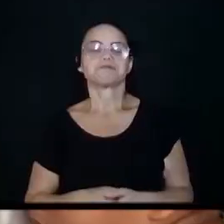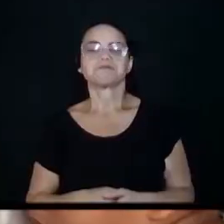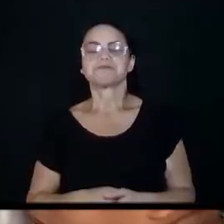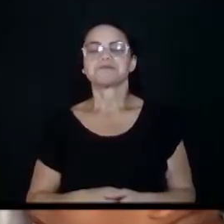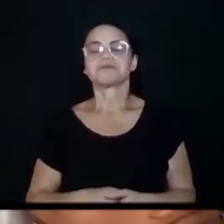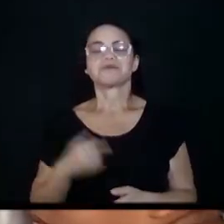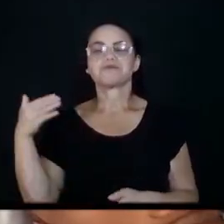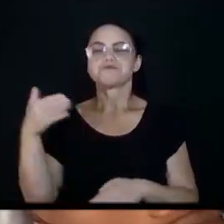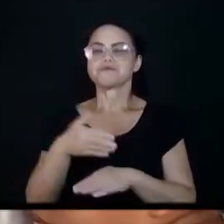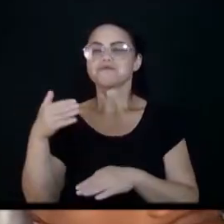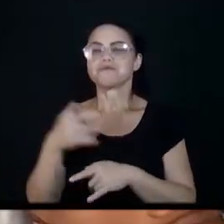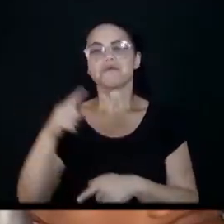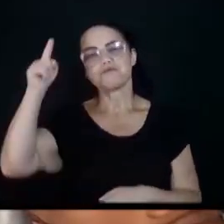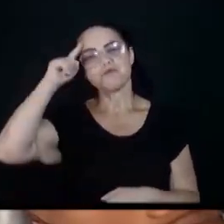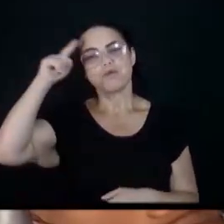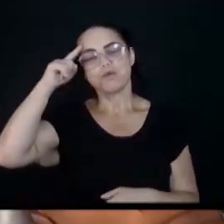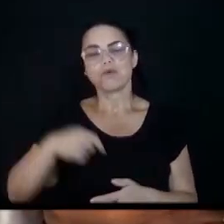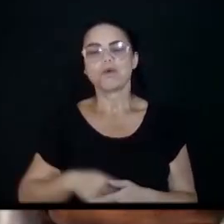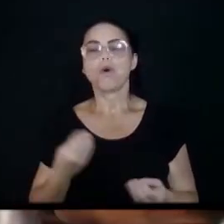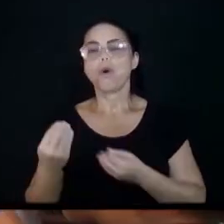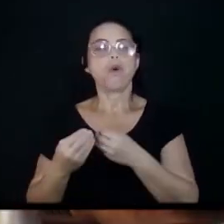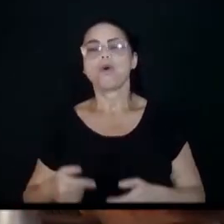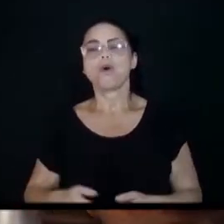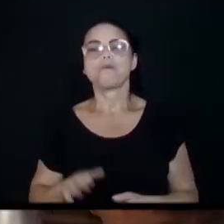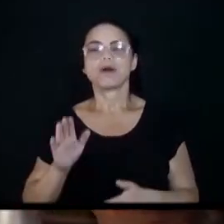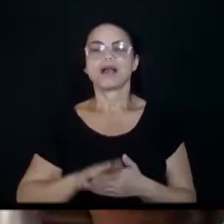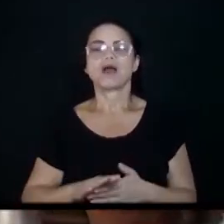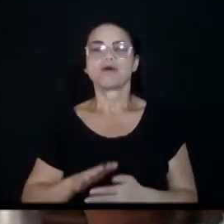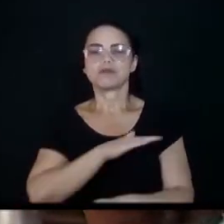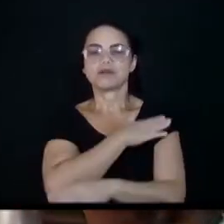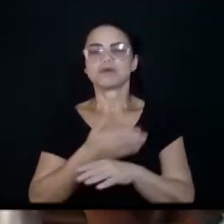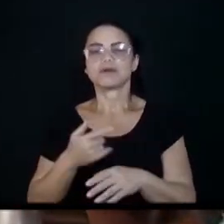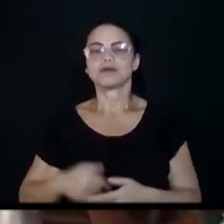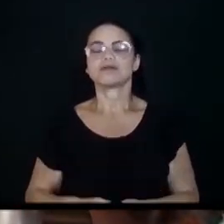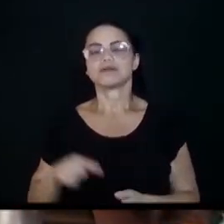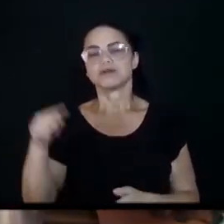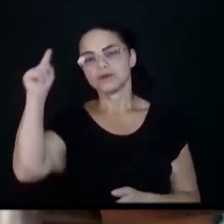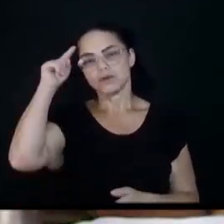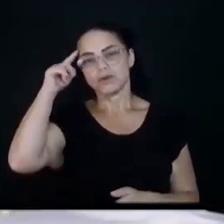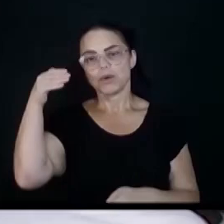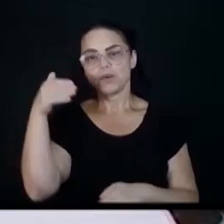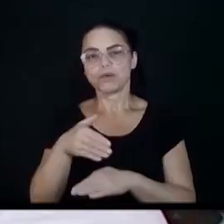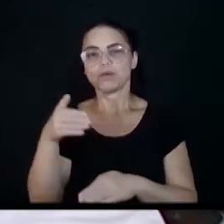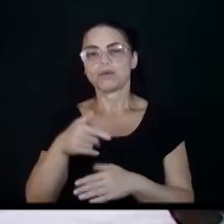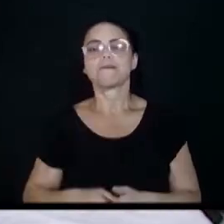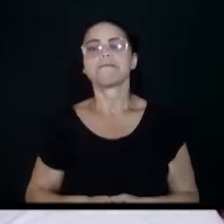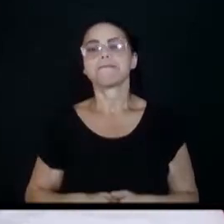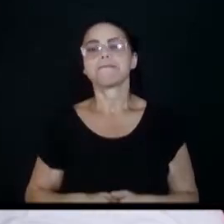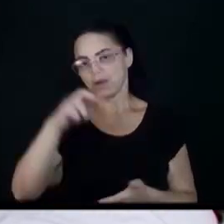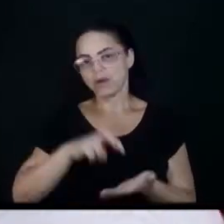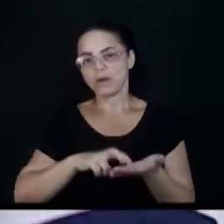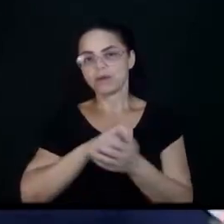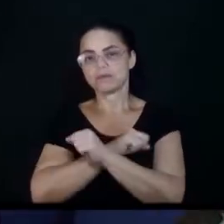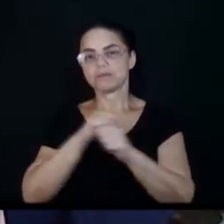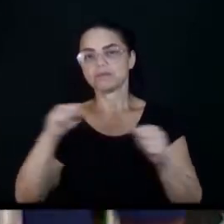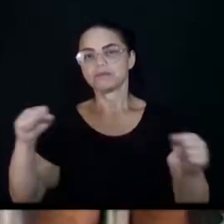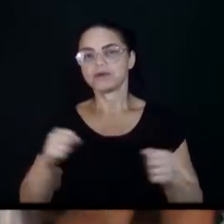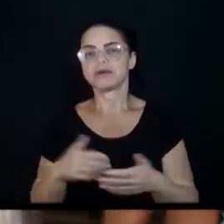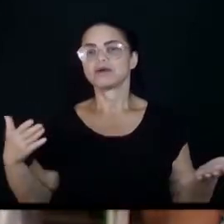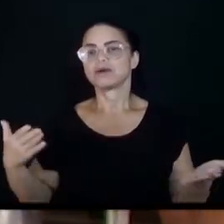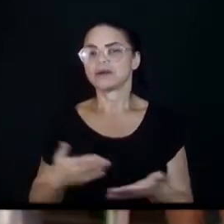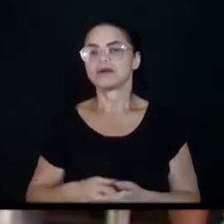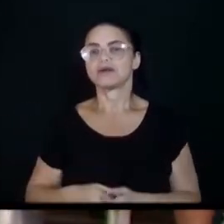Como que é a sua rotina aqui na associação? Eu venho todos os dias, principalmente de manhã, né, que é agora, porque antes eu estava aqui de